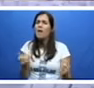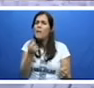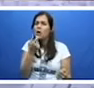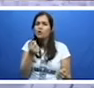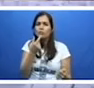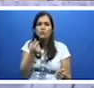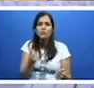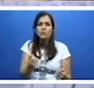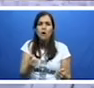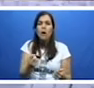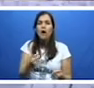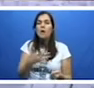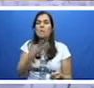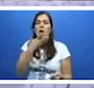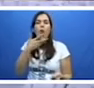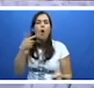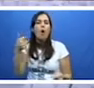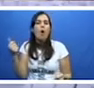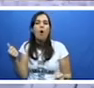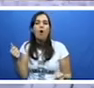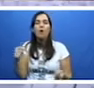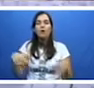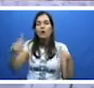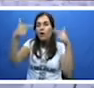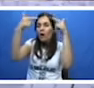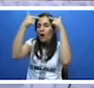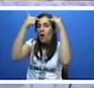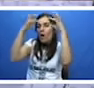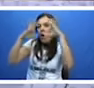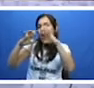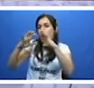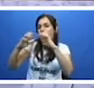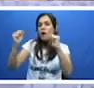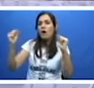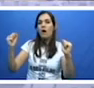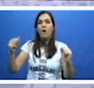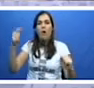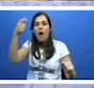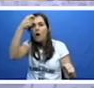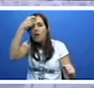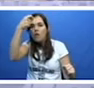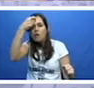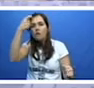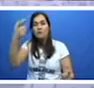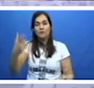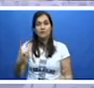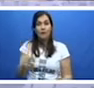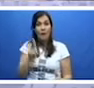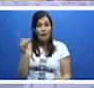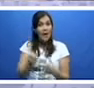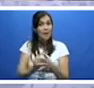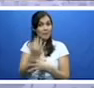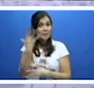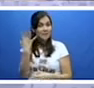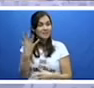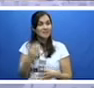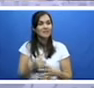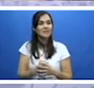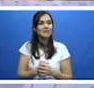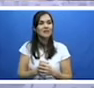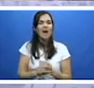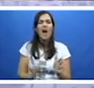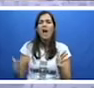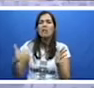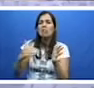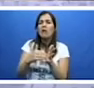medicamentos que melhoram por exemplo potencial cognitivo da memória do raciocínio O que é uma planta que pode chegar até